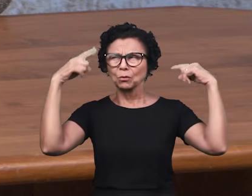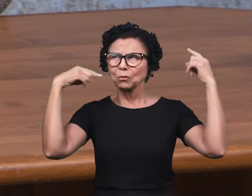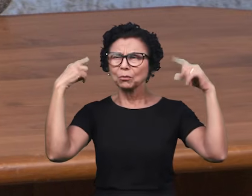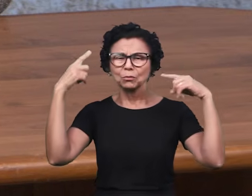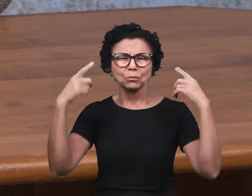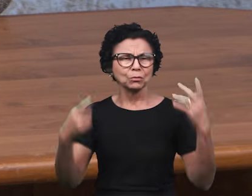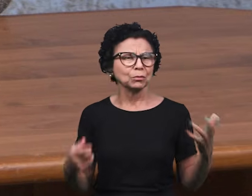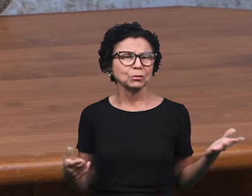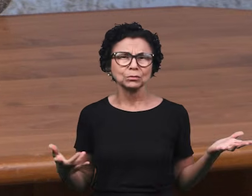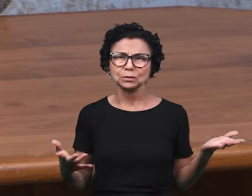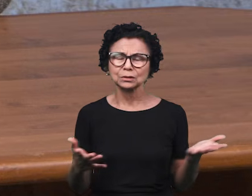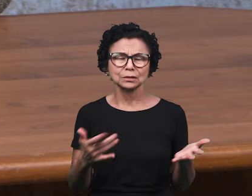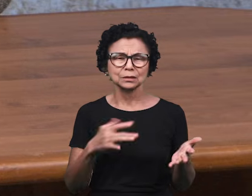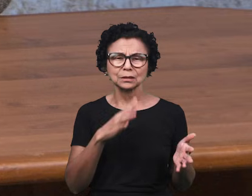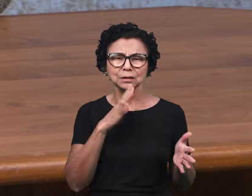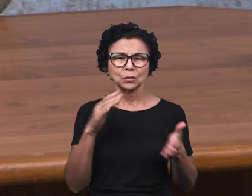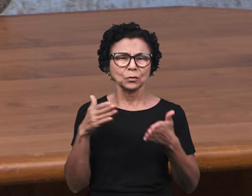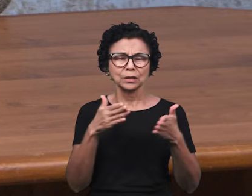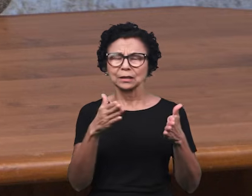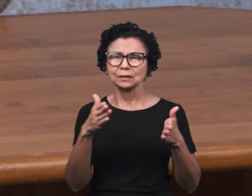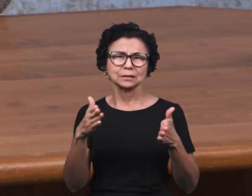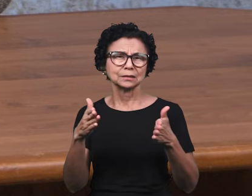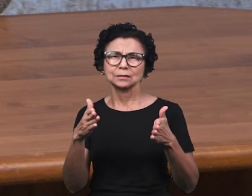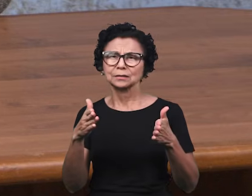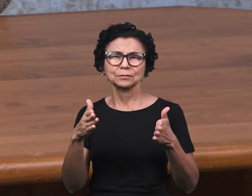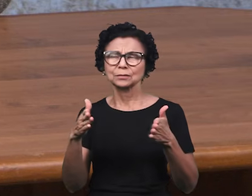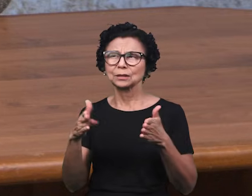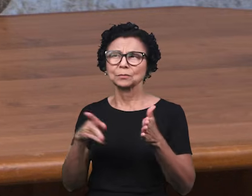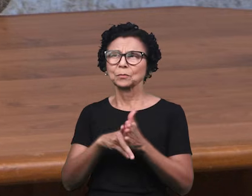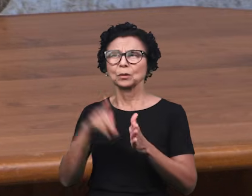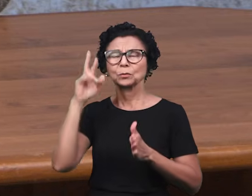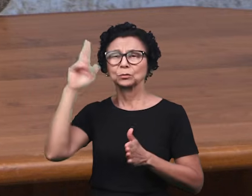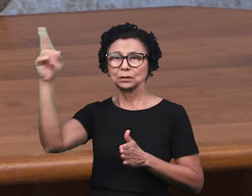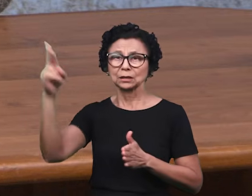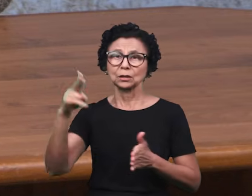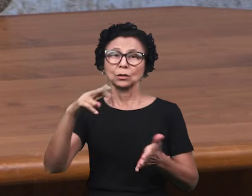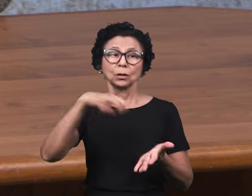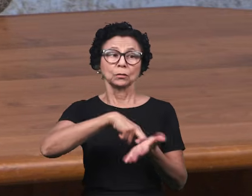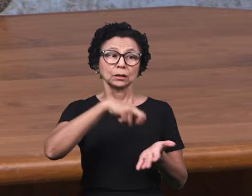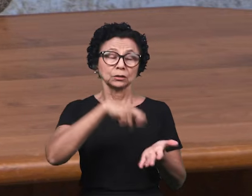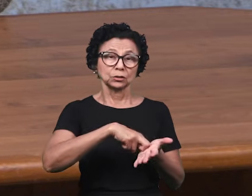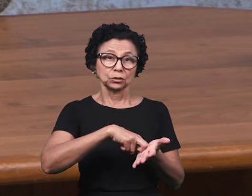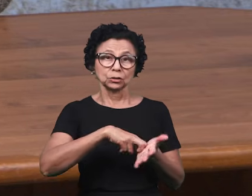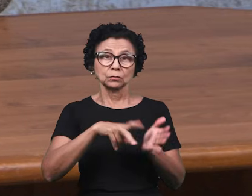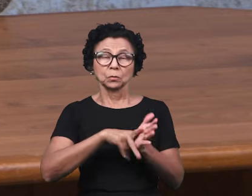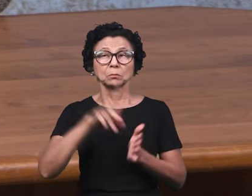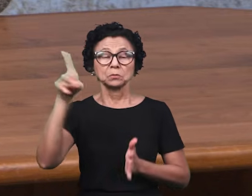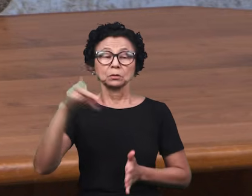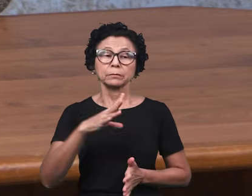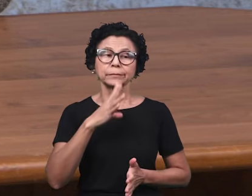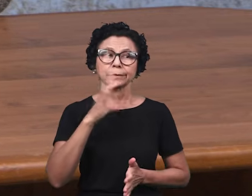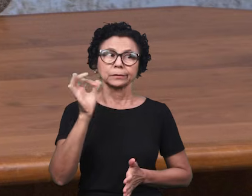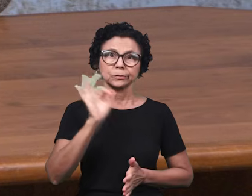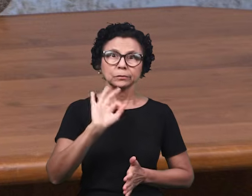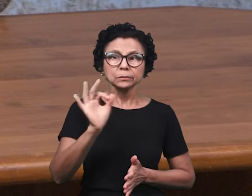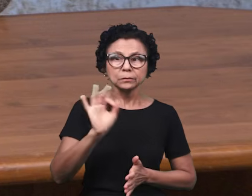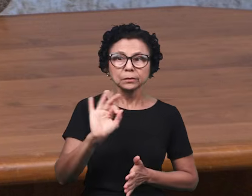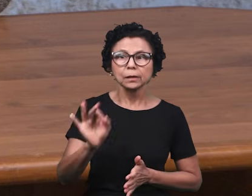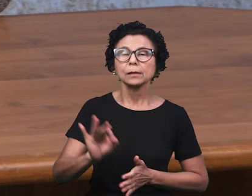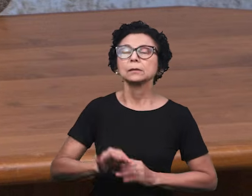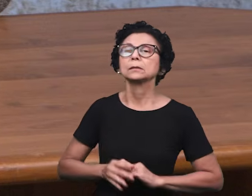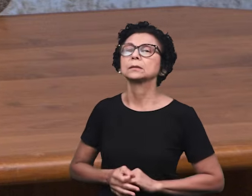não sabem o caminho do Senhor, o juízo do seu Deus. Irei aos grandes